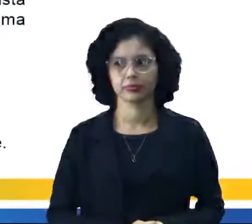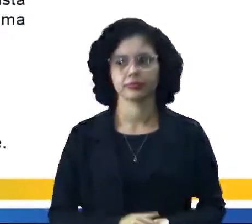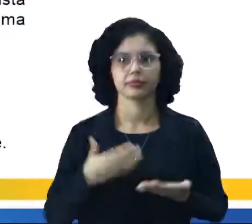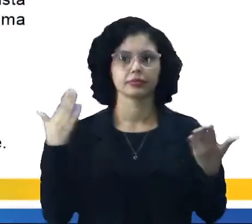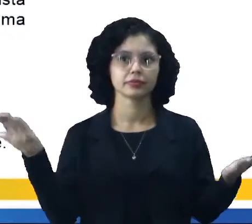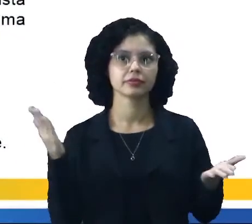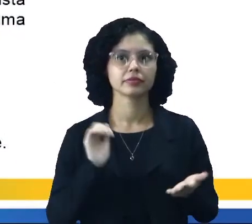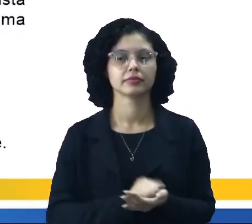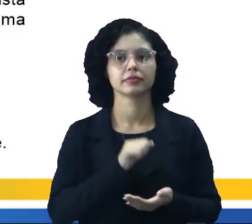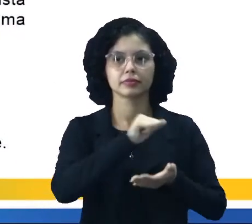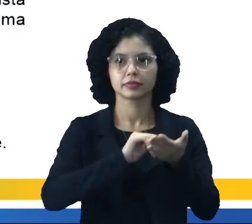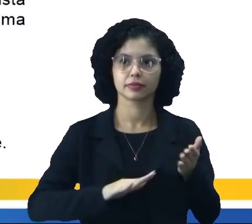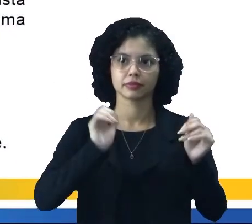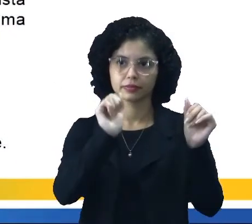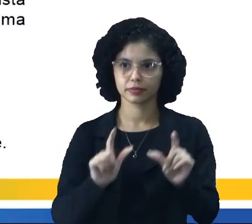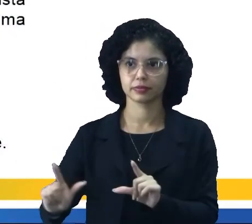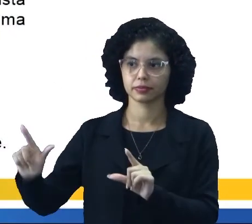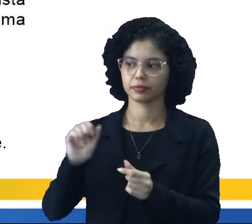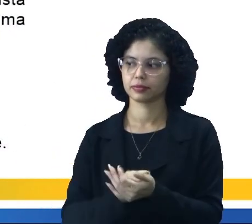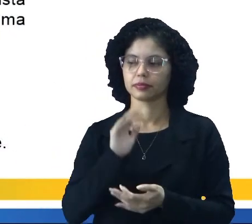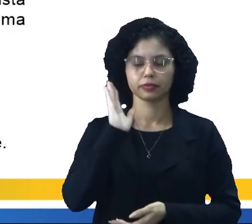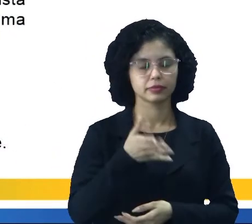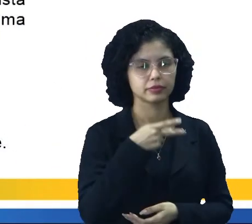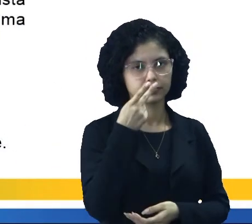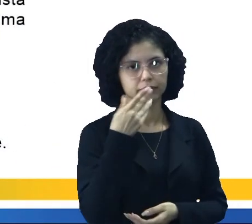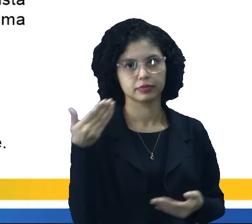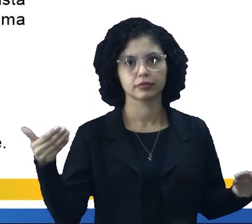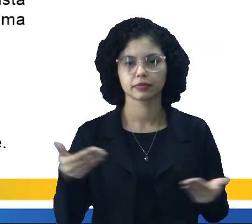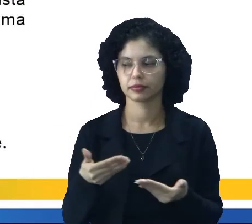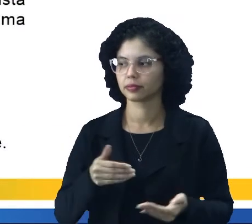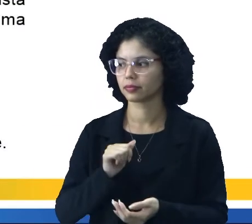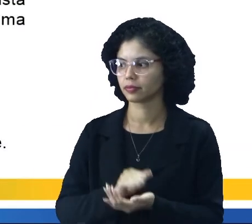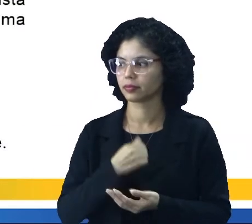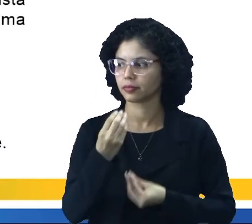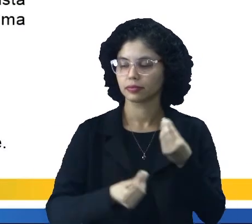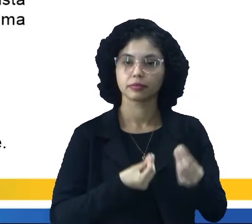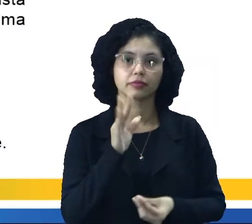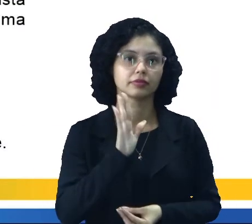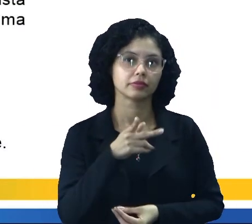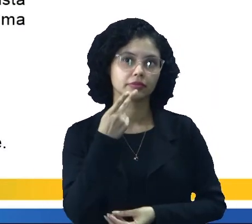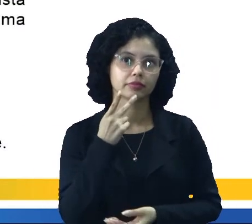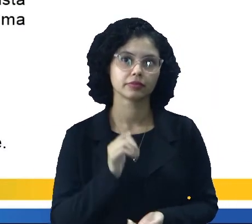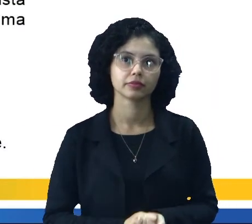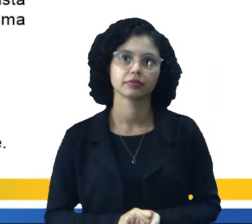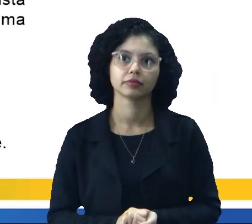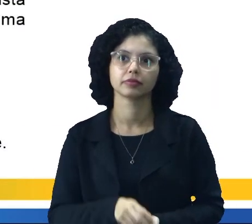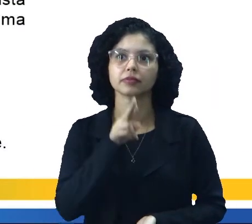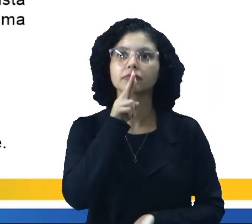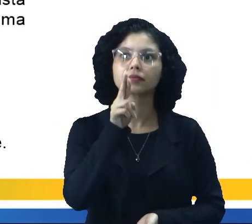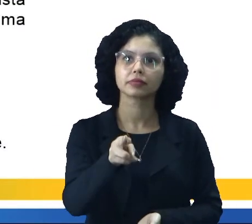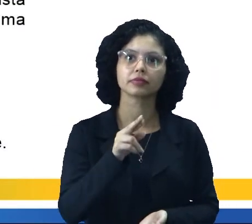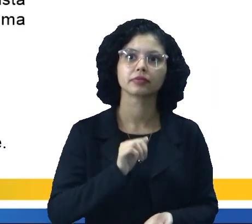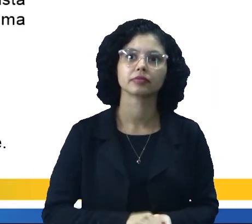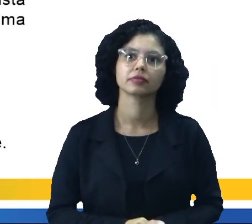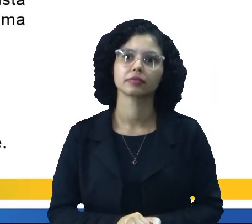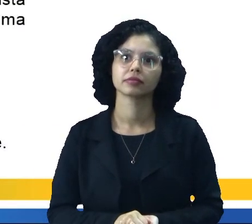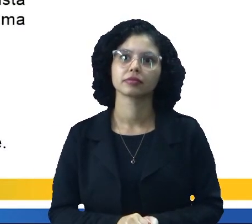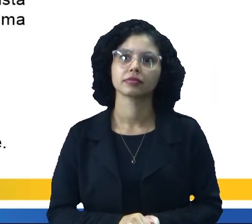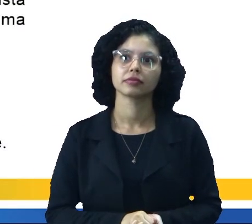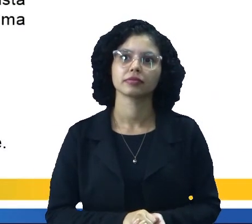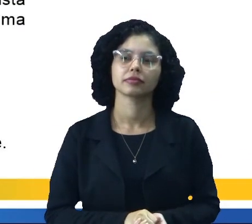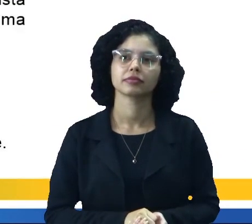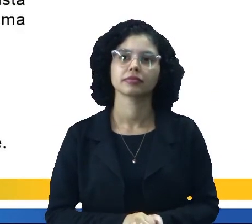Então, temos um exercício em tela sobre tudo que a gente já mencionou aqui. Como eu já falei, para fazer as respostas,